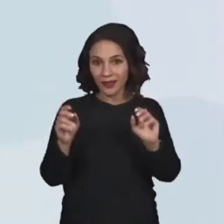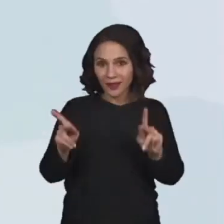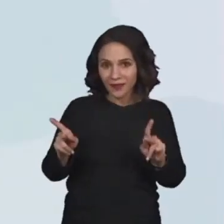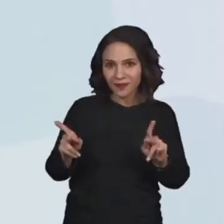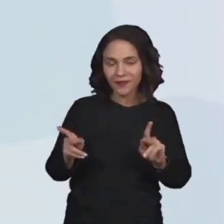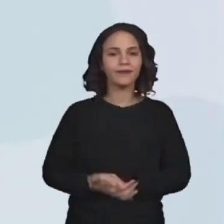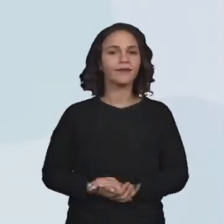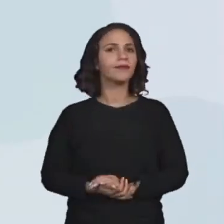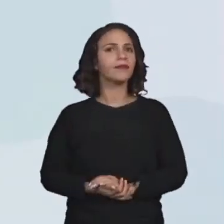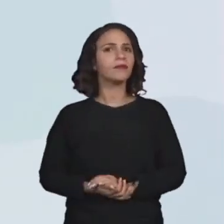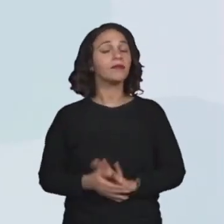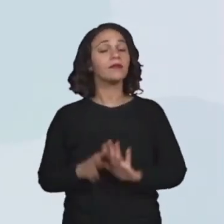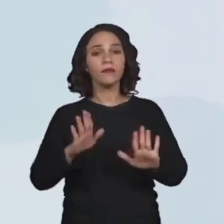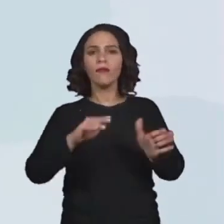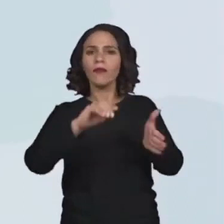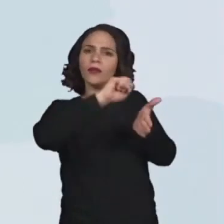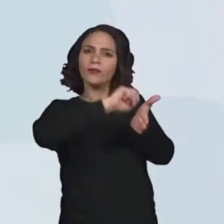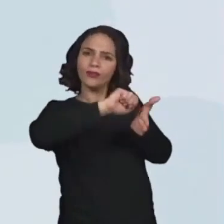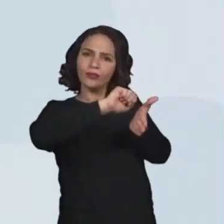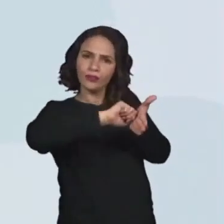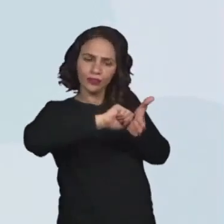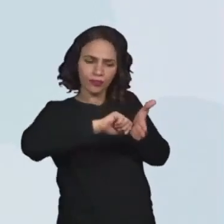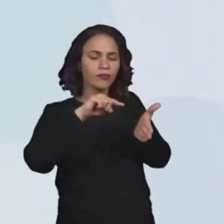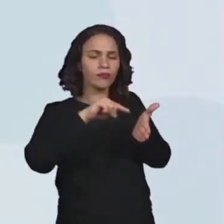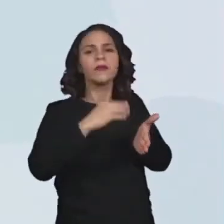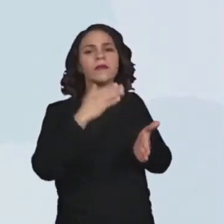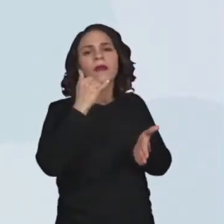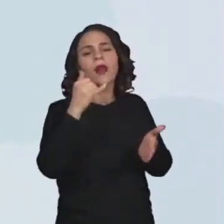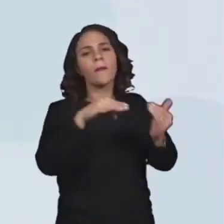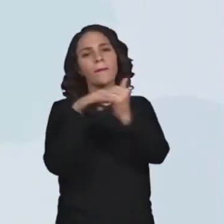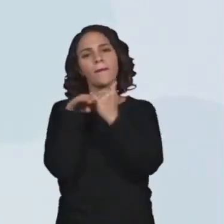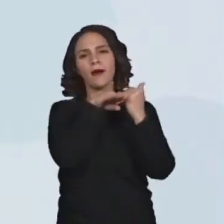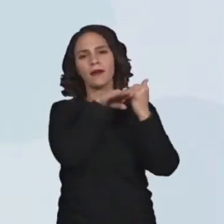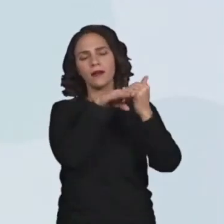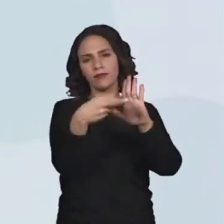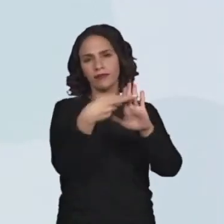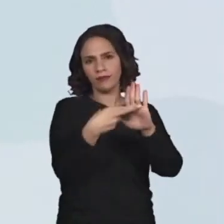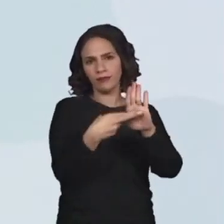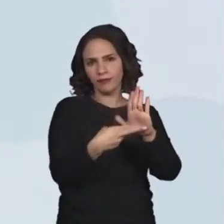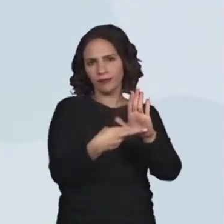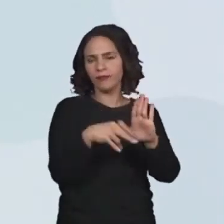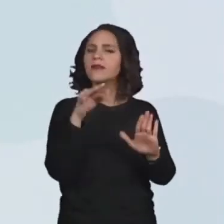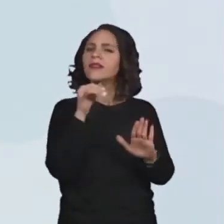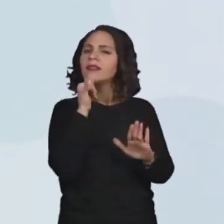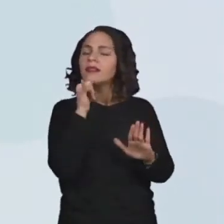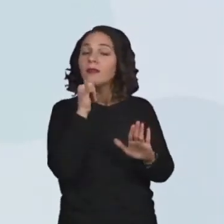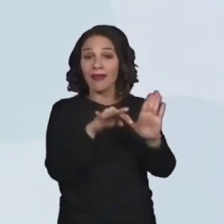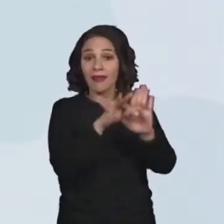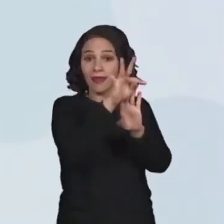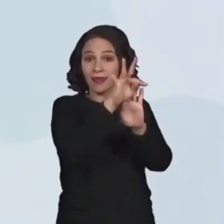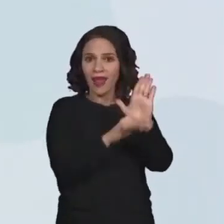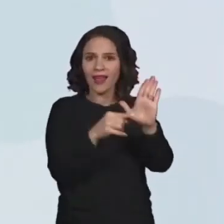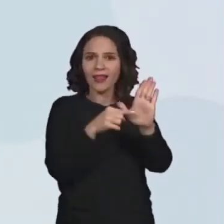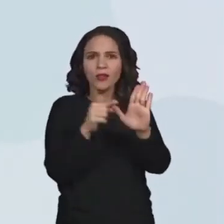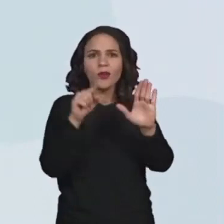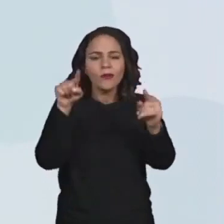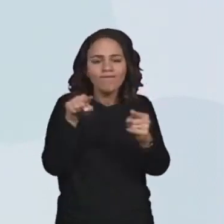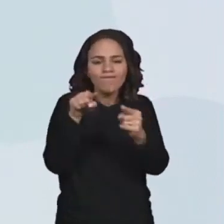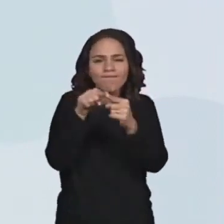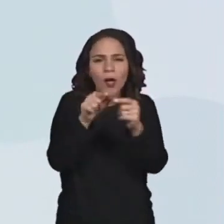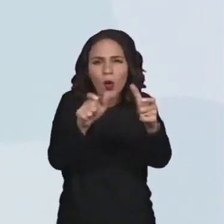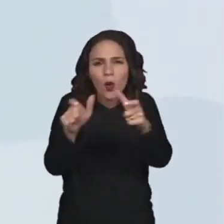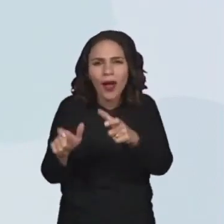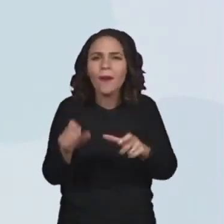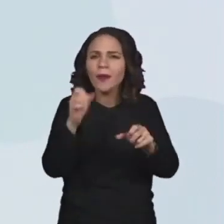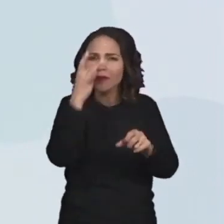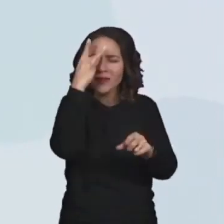Na escrita, devemos fazer uso da norma padrão da língua. Um texto com expressões típicas pode dificultar a